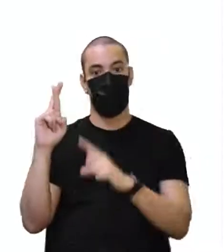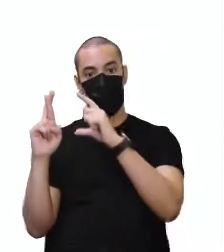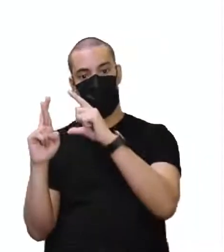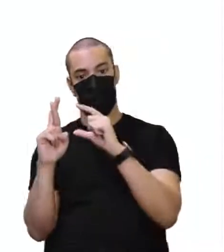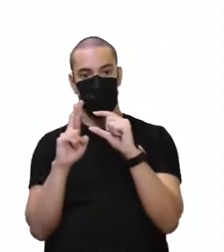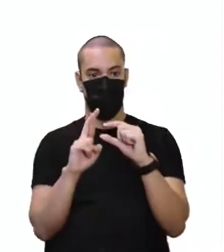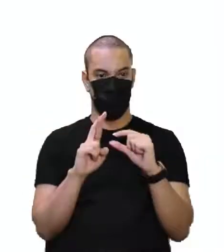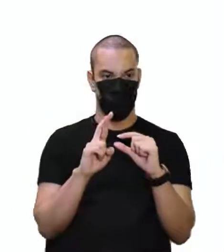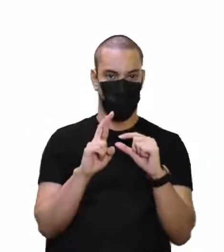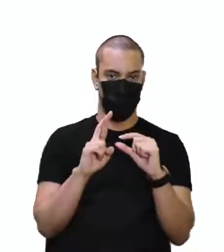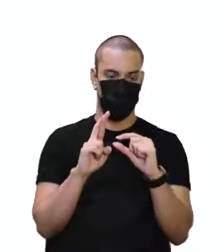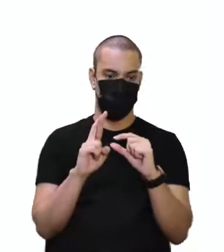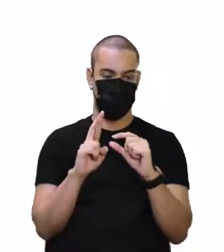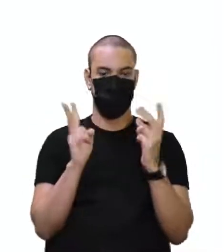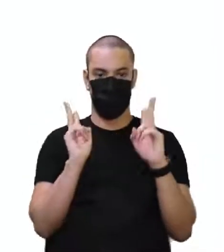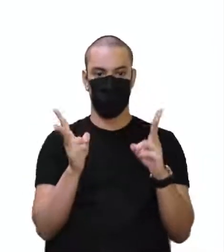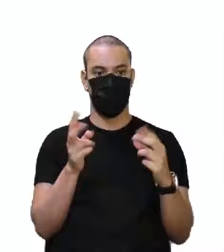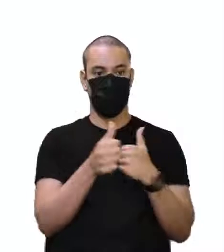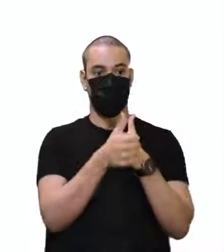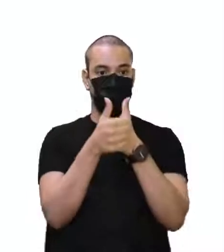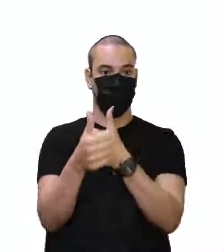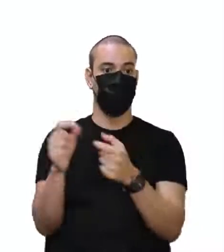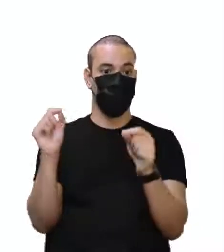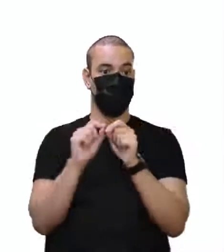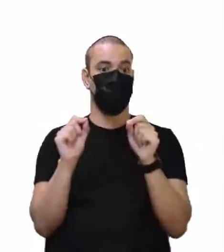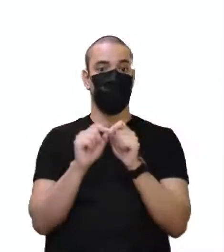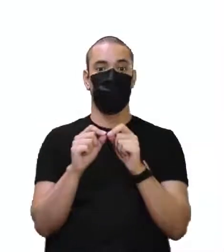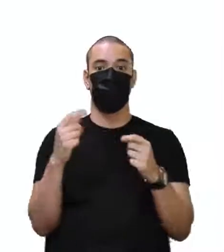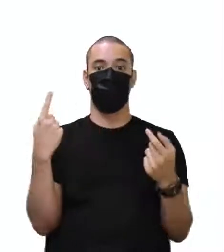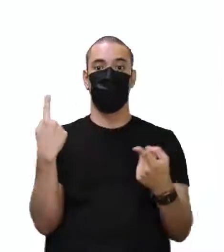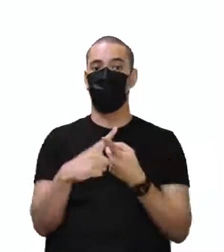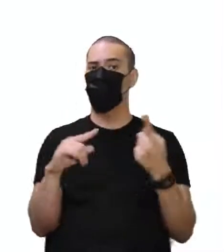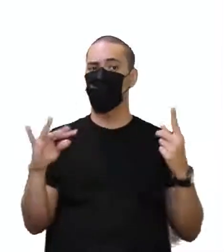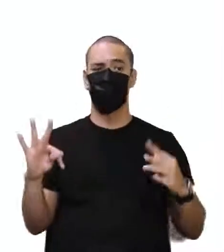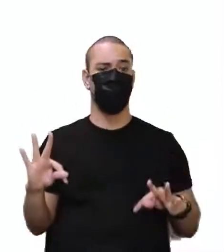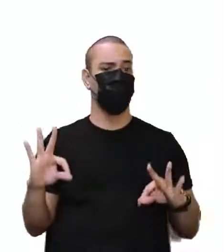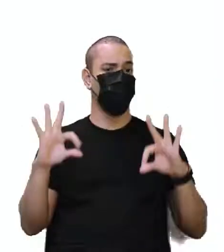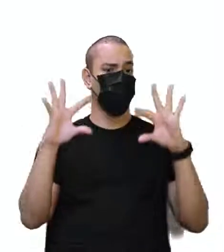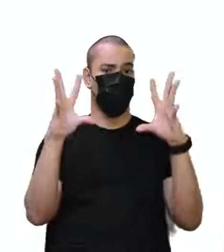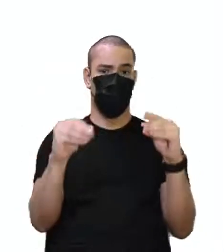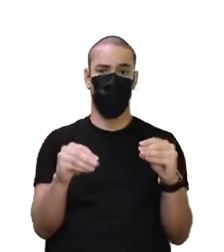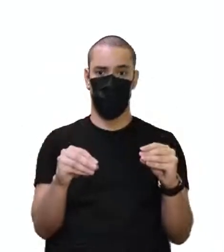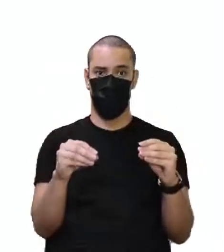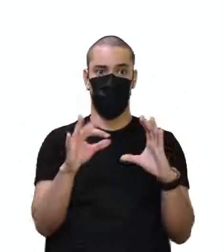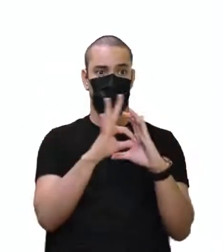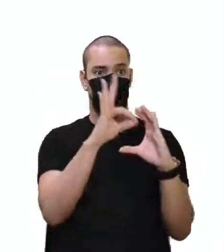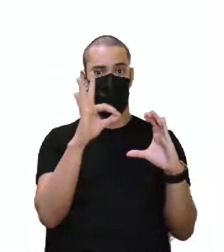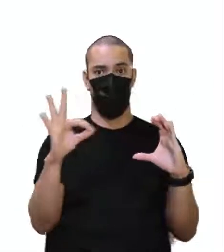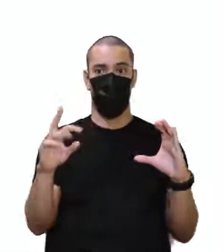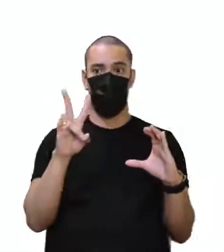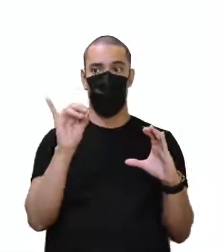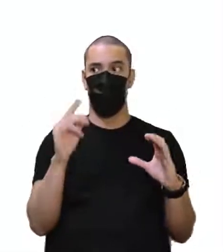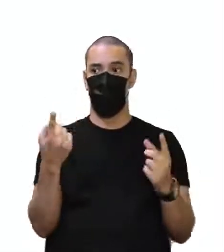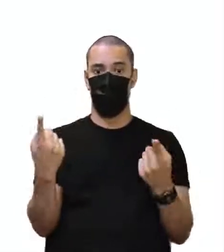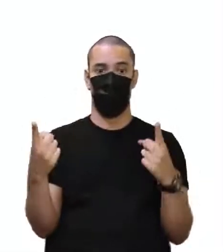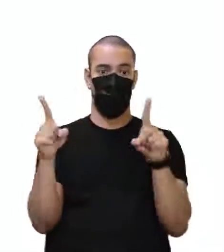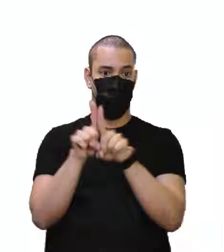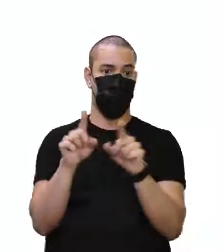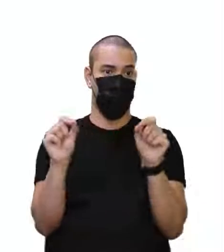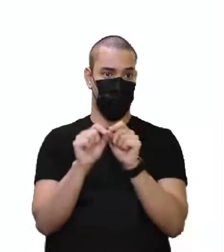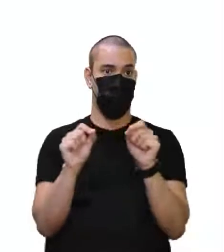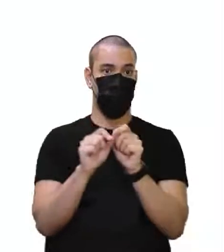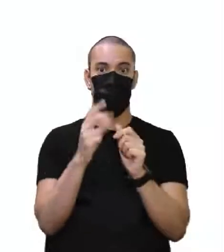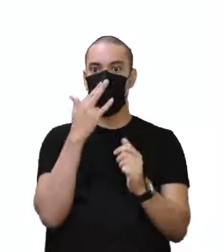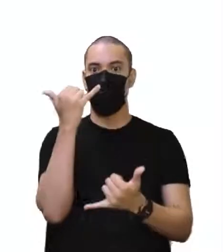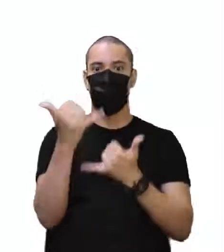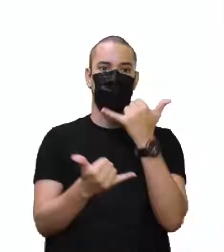Rzão, Rzinho. Tá na mesma sequência. Eu vou fazer isso para todos os outros gametas. Eu vou unir agora, tá? A gente vai